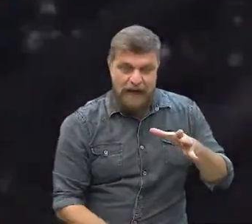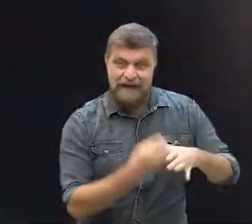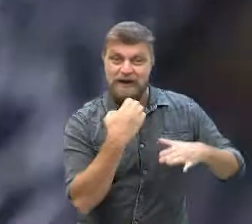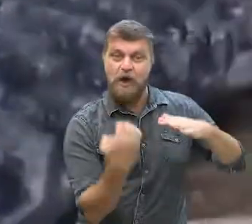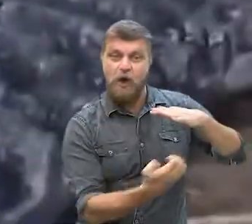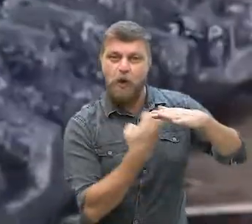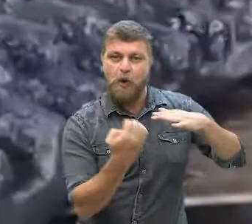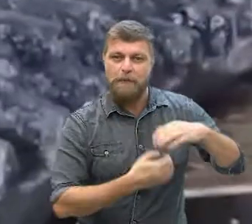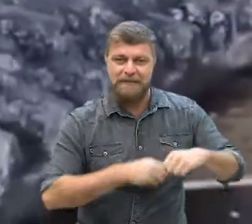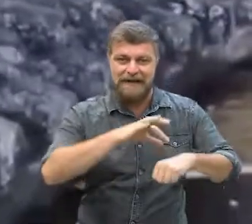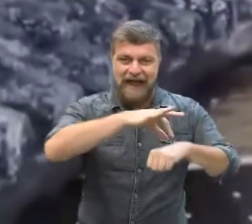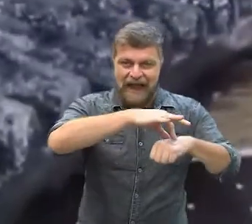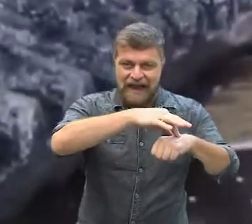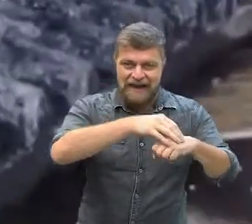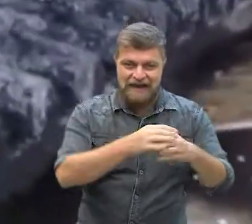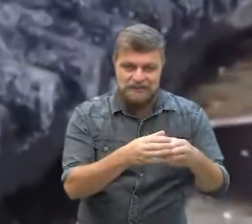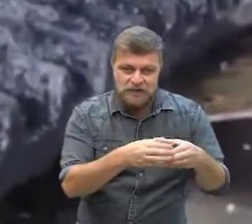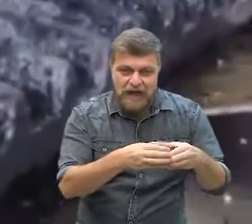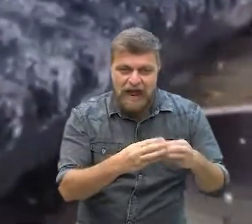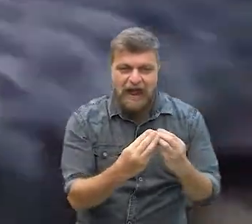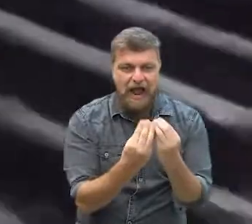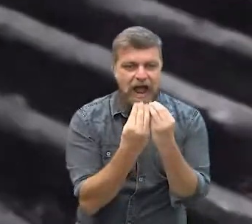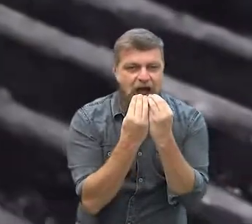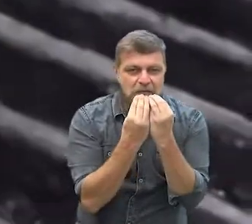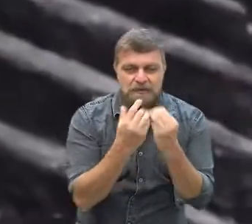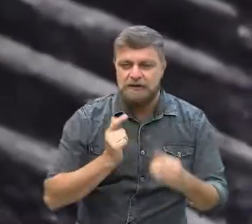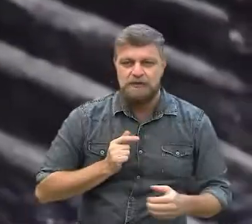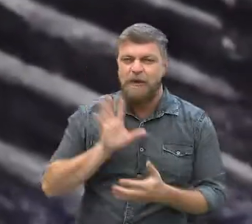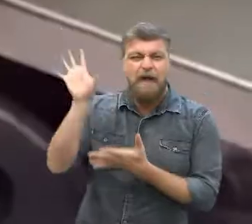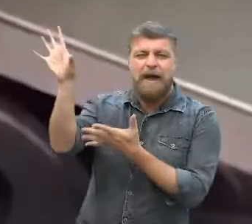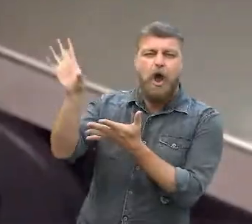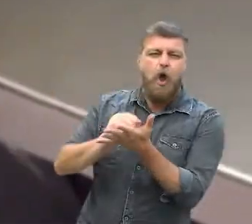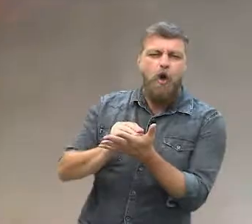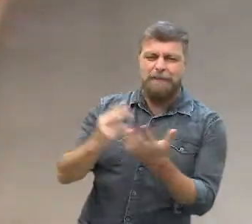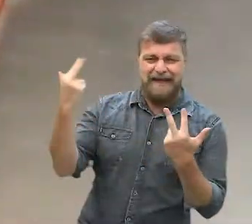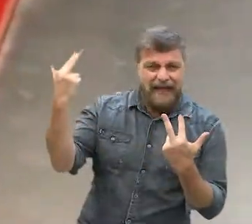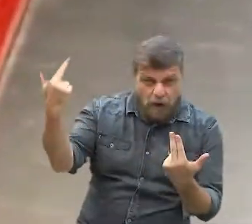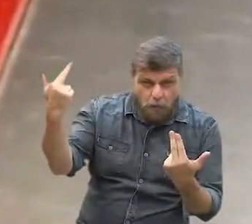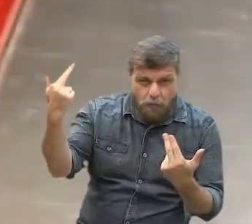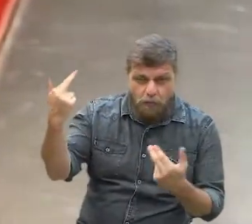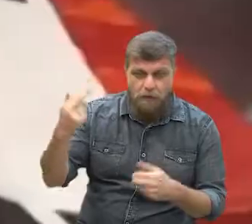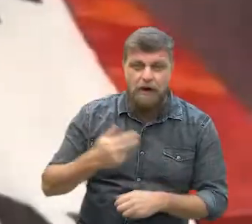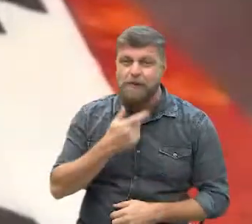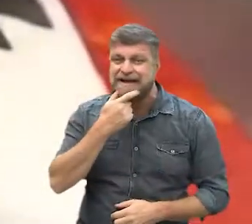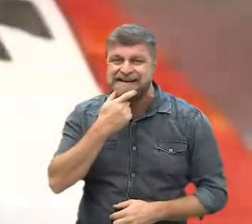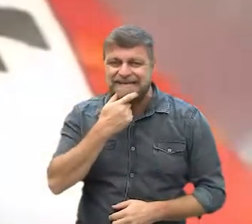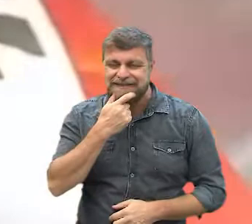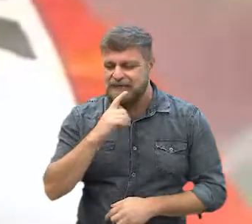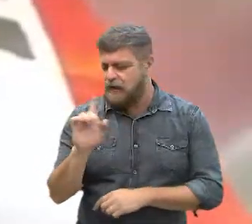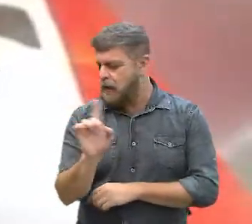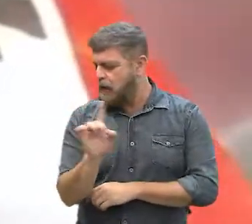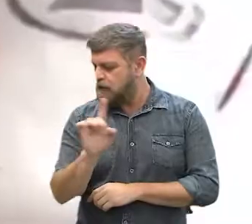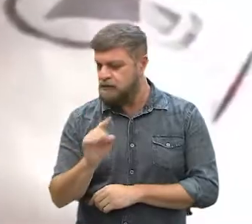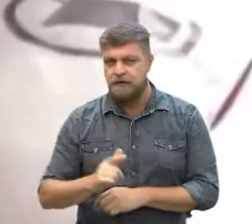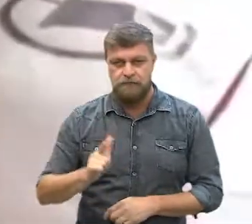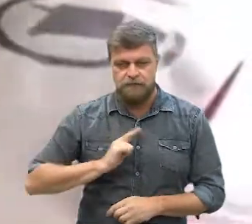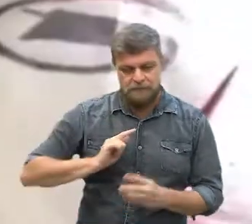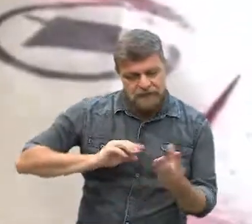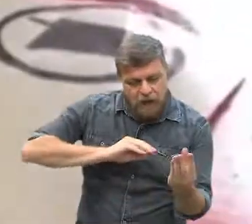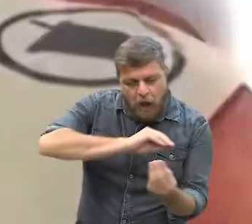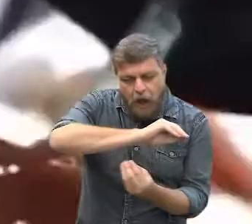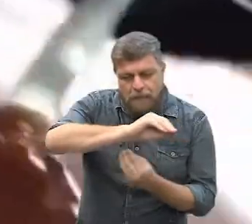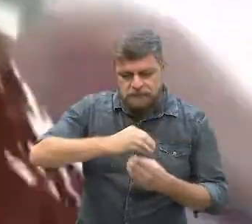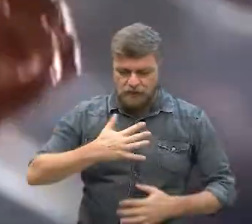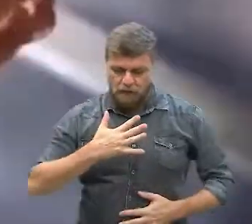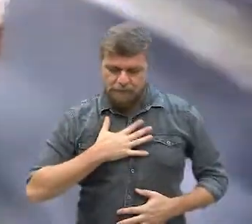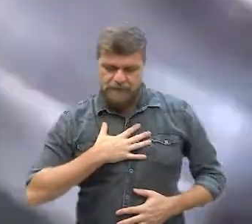marca aqui no Brasil, que não necessariamente é uma cópia de alguma coisa que foi feita na Inglaterra, mas é um misto, tanto meu quanto dos meus